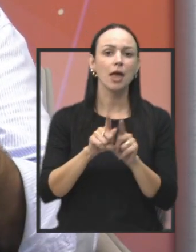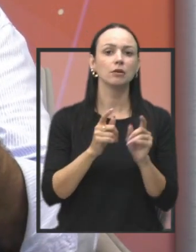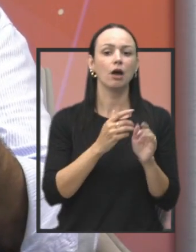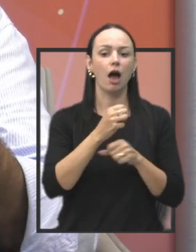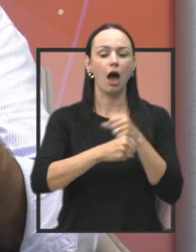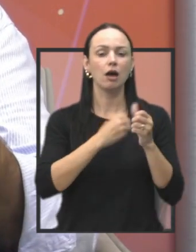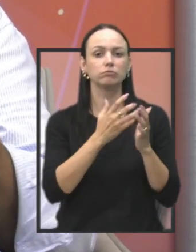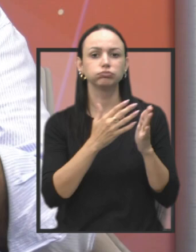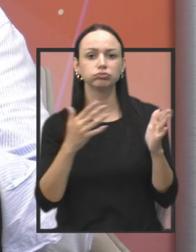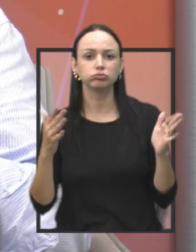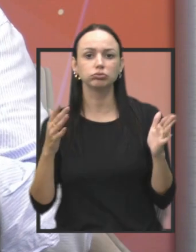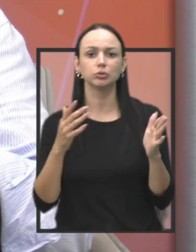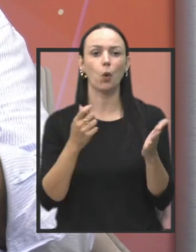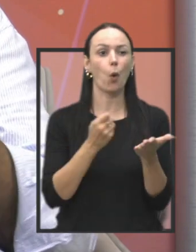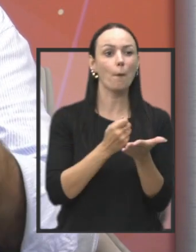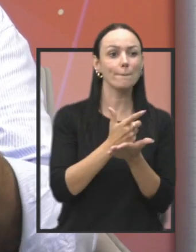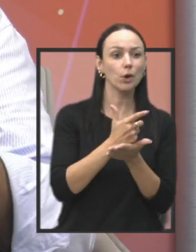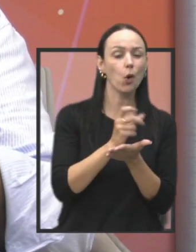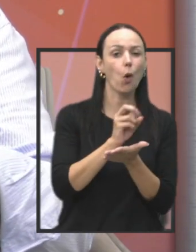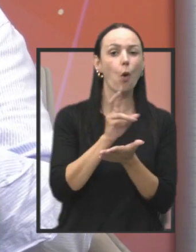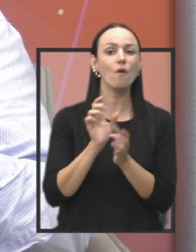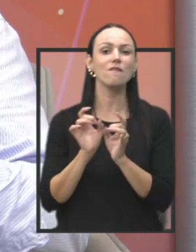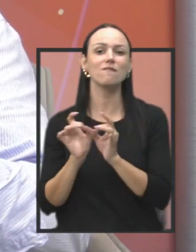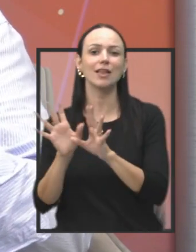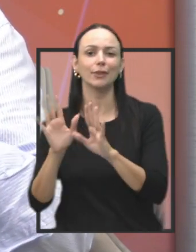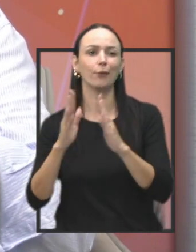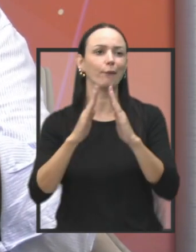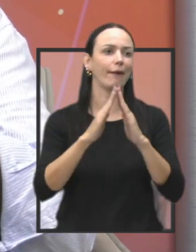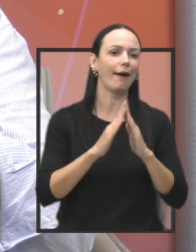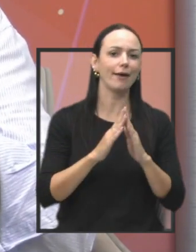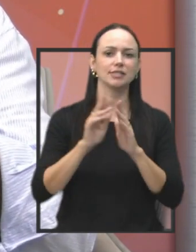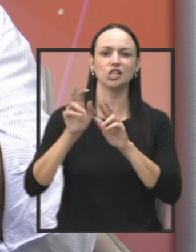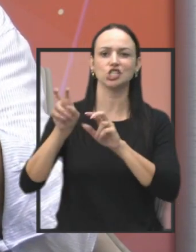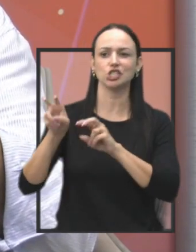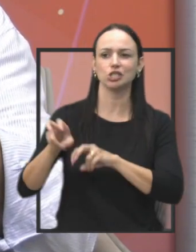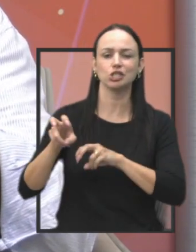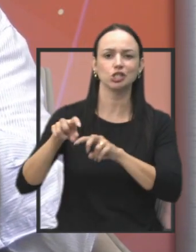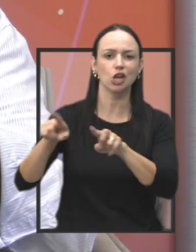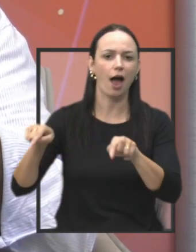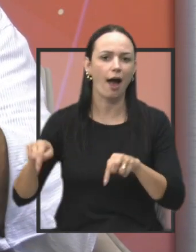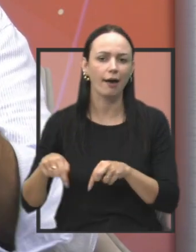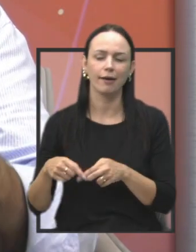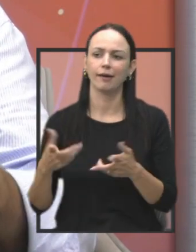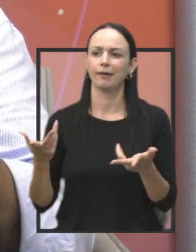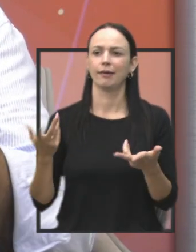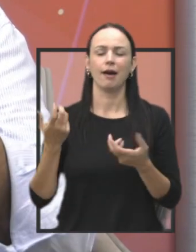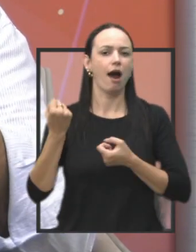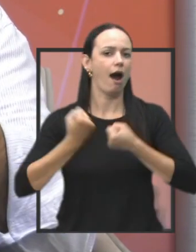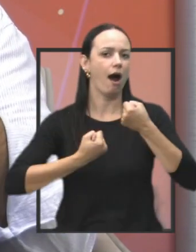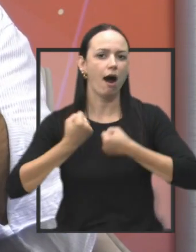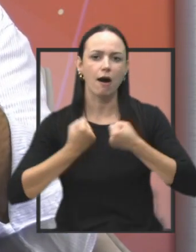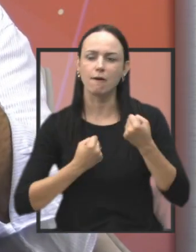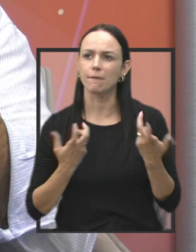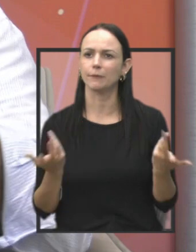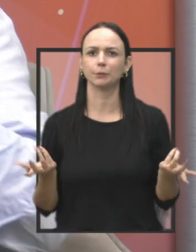ou vendeu algum bem, vendeu uma casa, vendeu uma chácara, vendeu o automóvel,